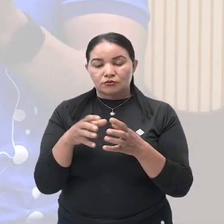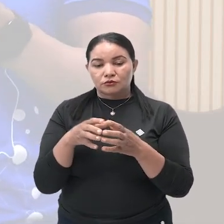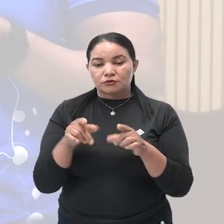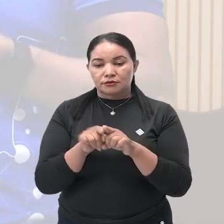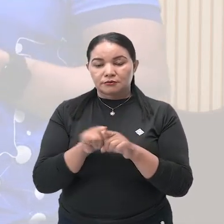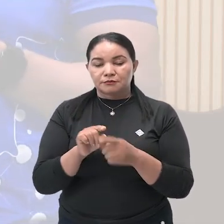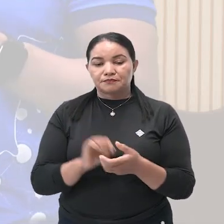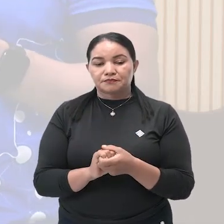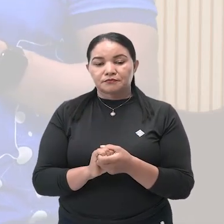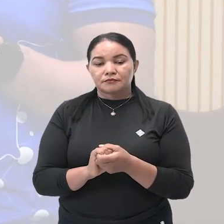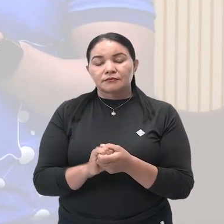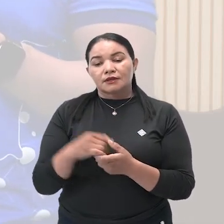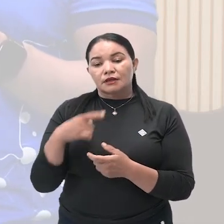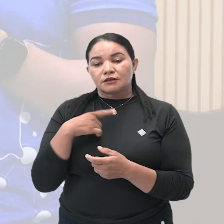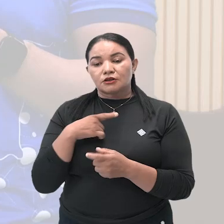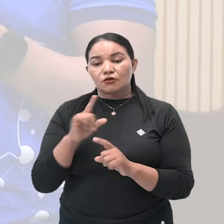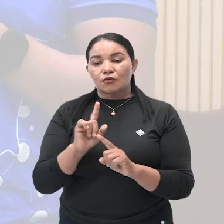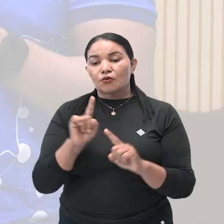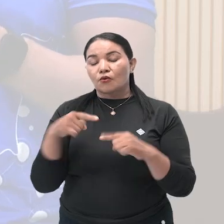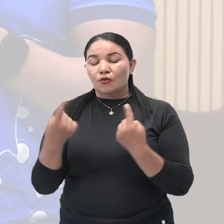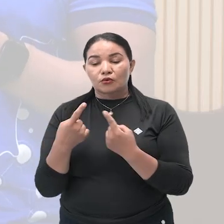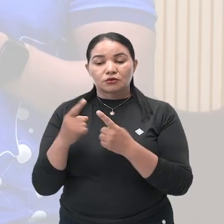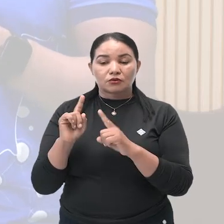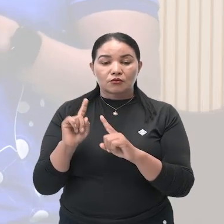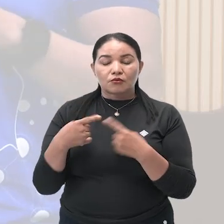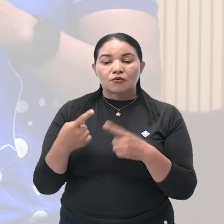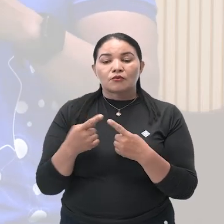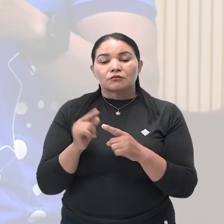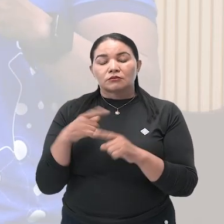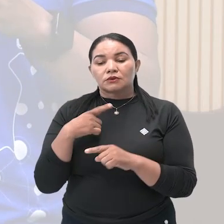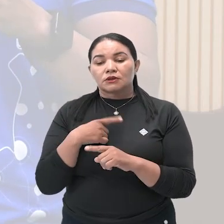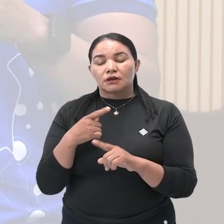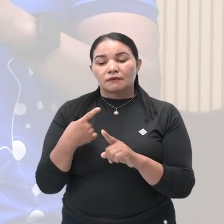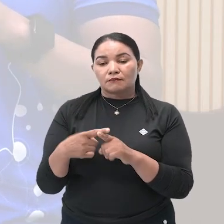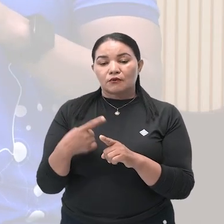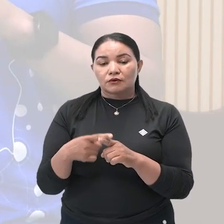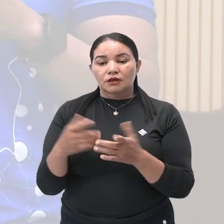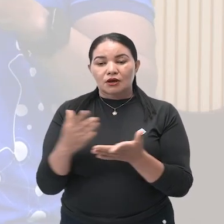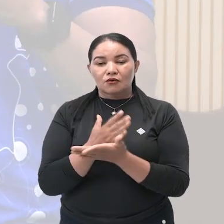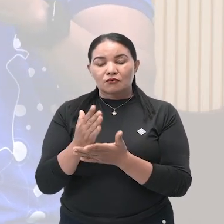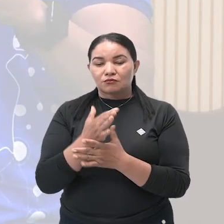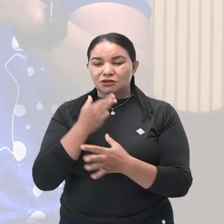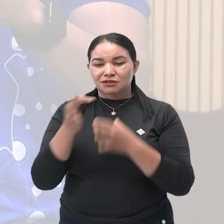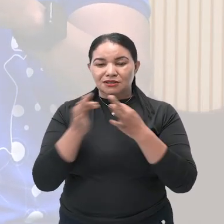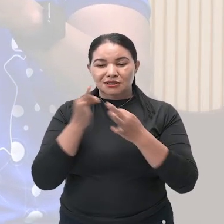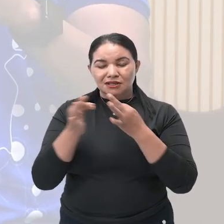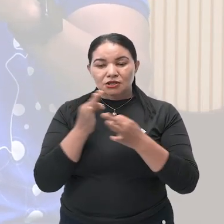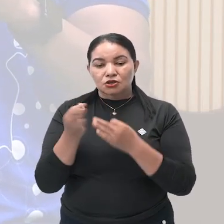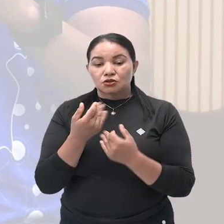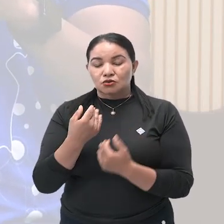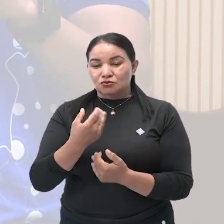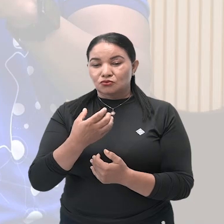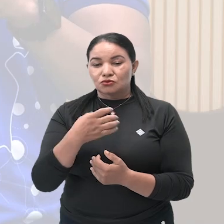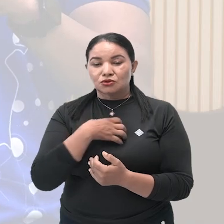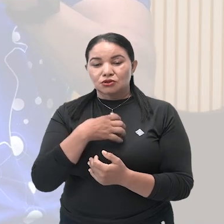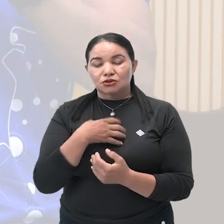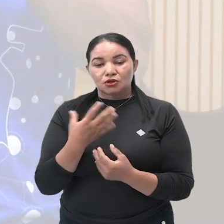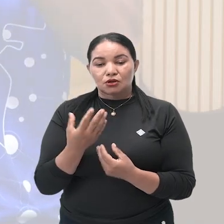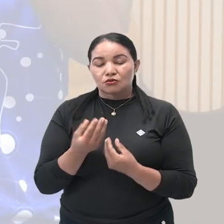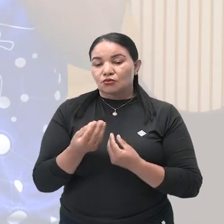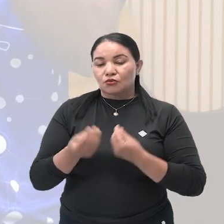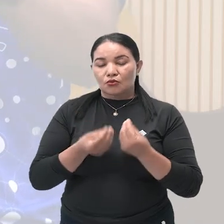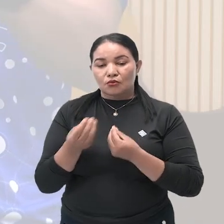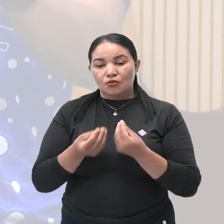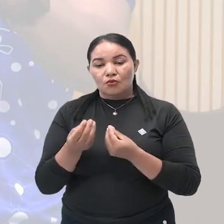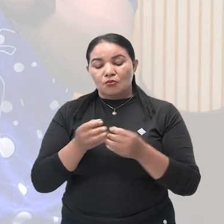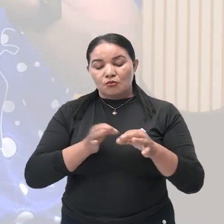Enfrenta controvérsias, conforme eu já disse para vocês, isso porque tem muitas críticas em relação à forma como isso é feita, tá? A forma